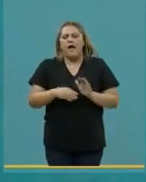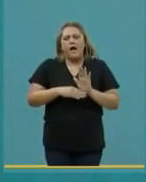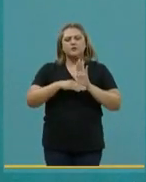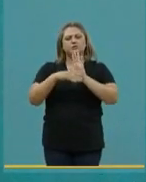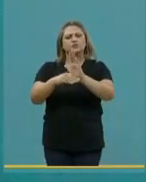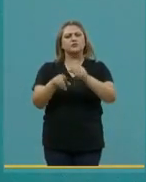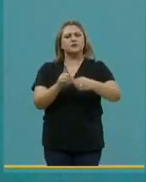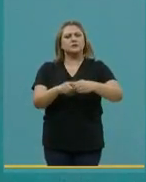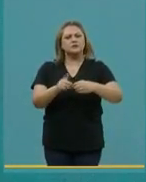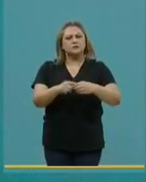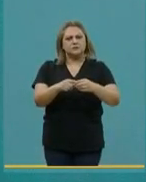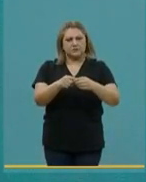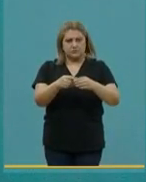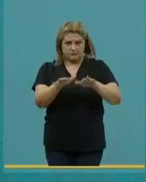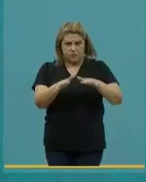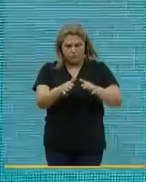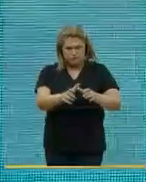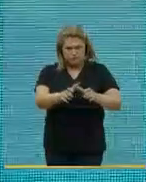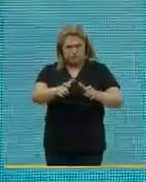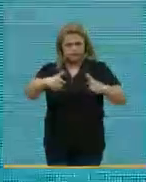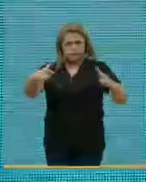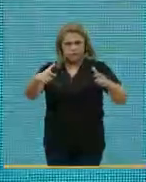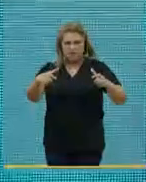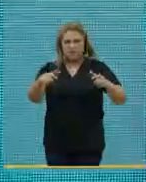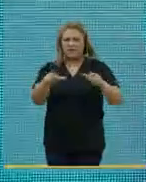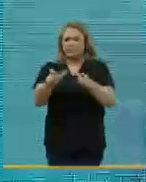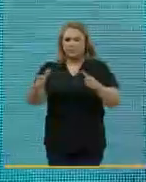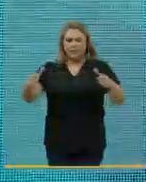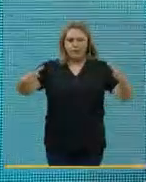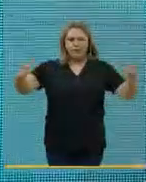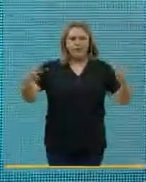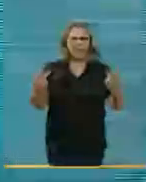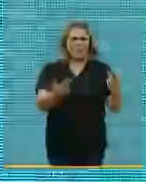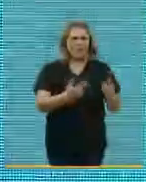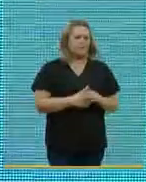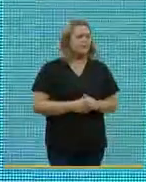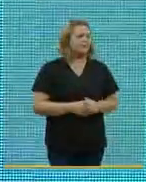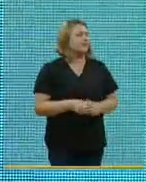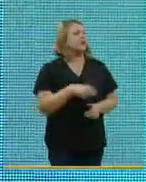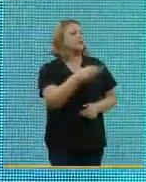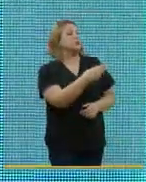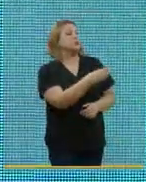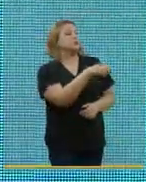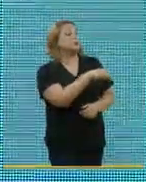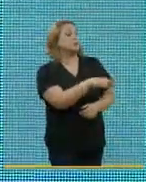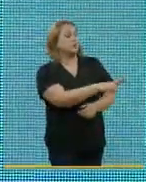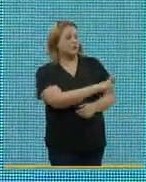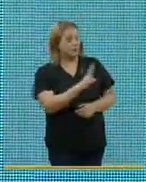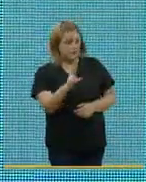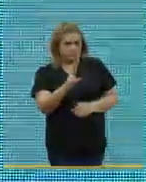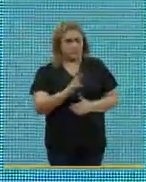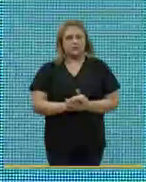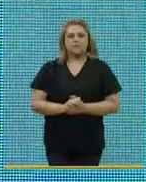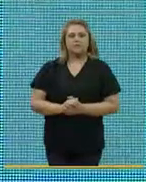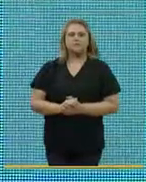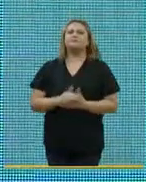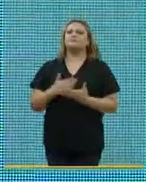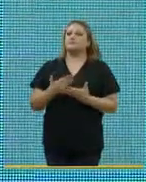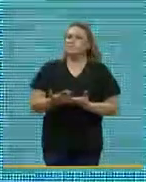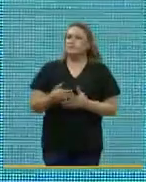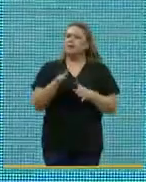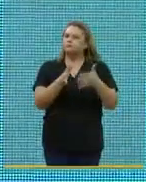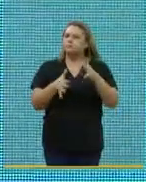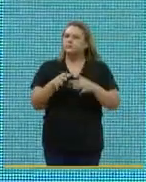reorganização mais equilibrada dois minutos candidato é uma questão central da vida brasileira 85 de cada